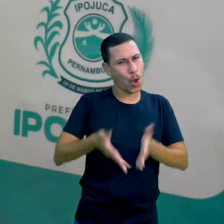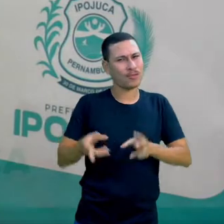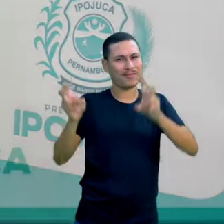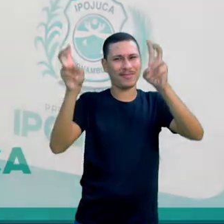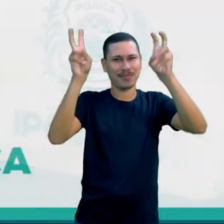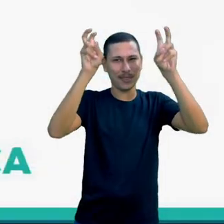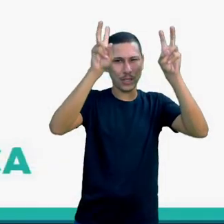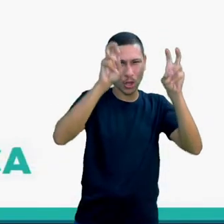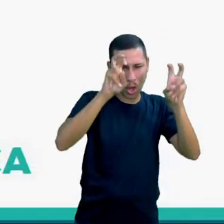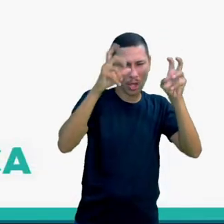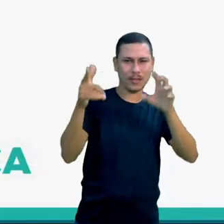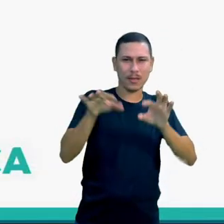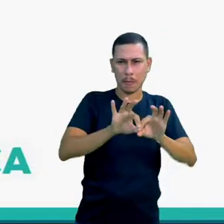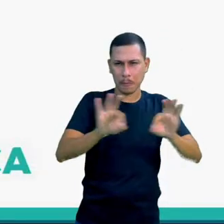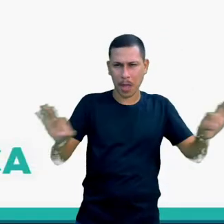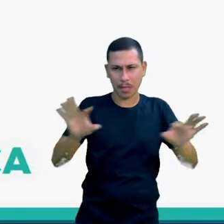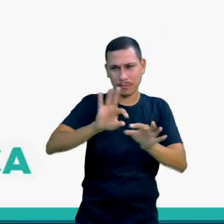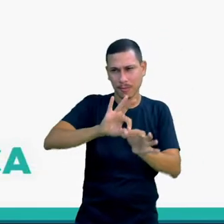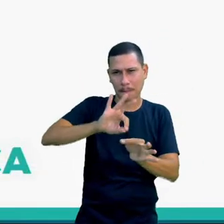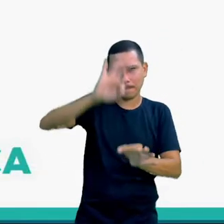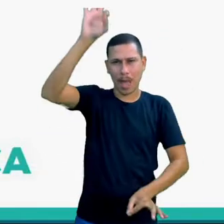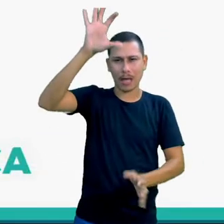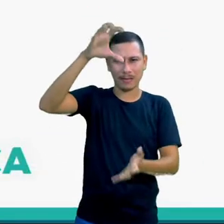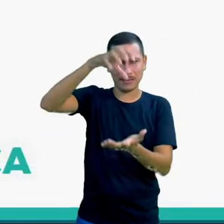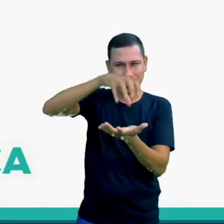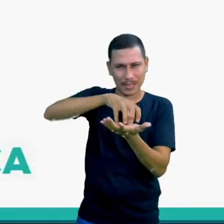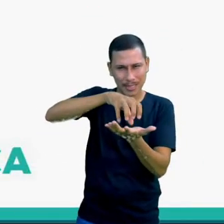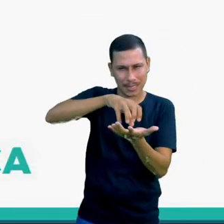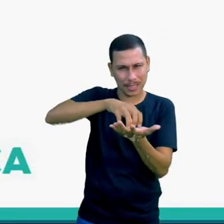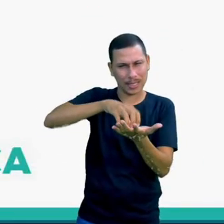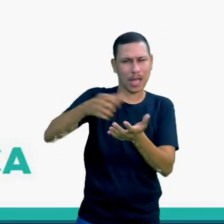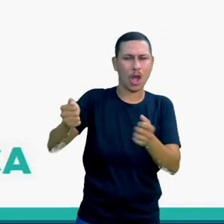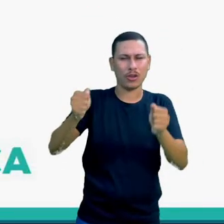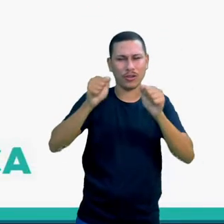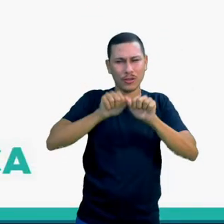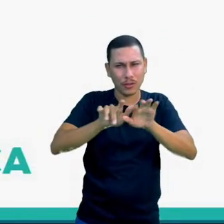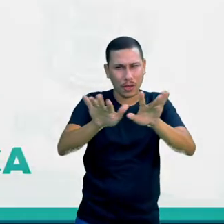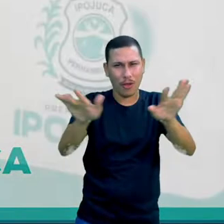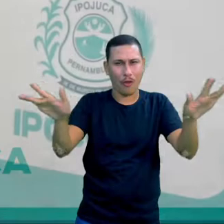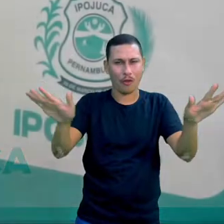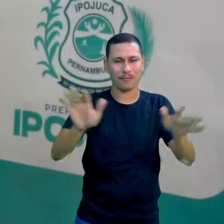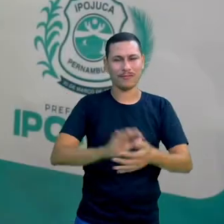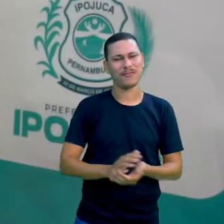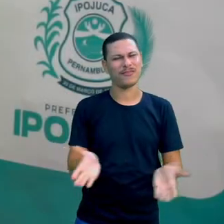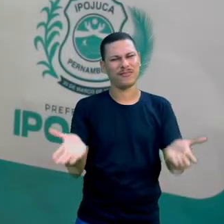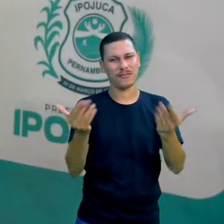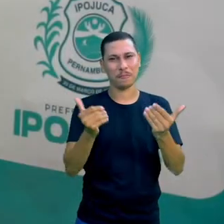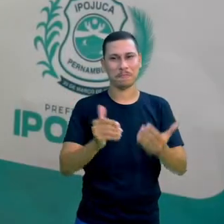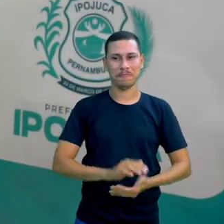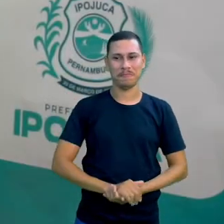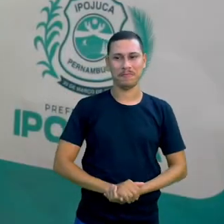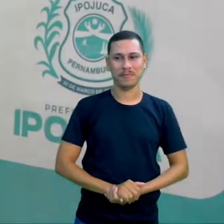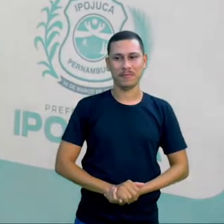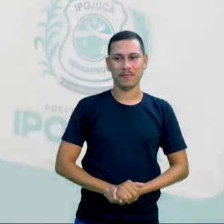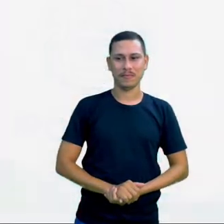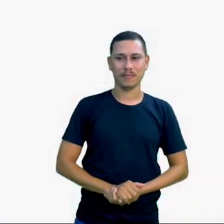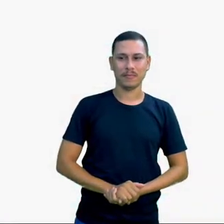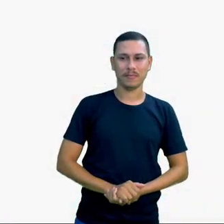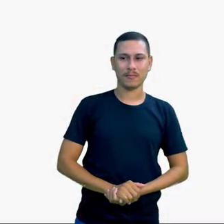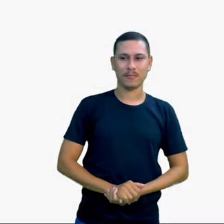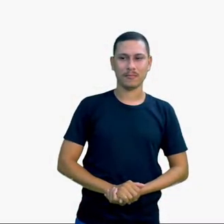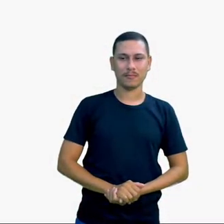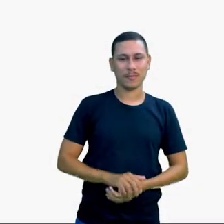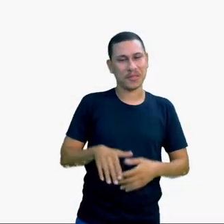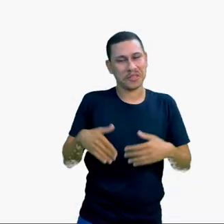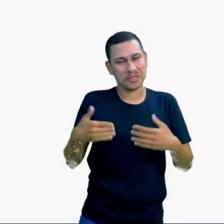sobre medidas de tendência central e de dispersão. Então, vem comigo! Vamos